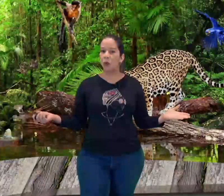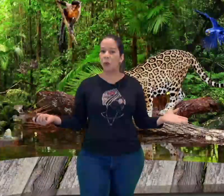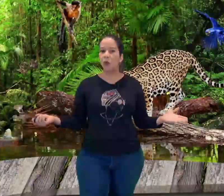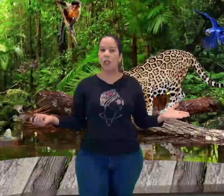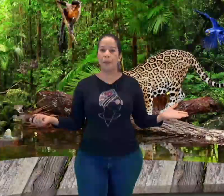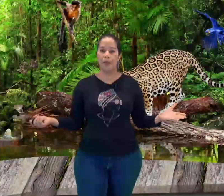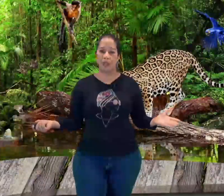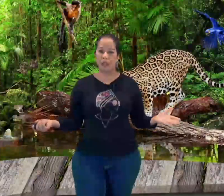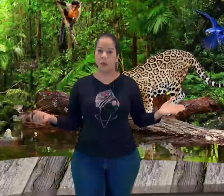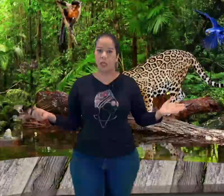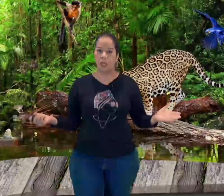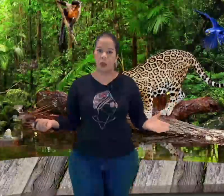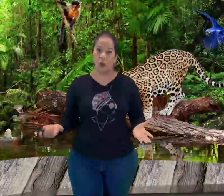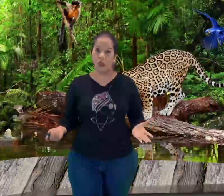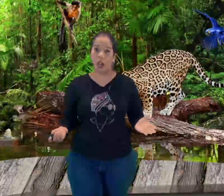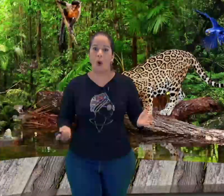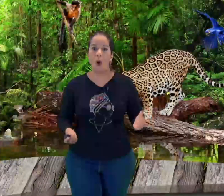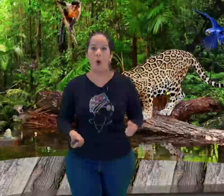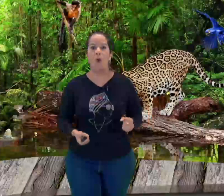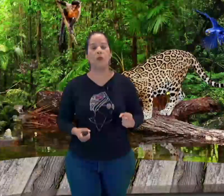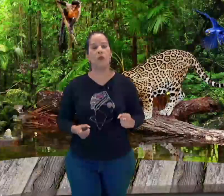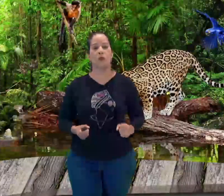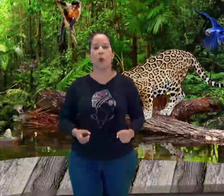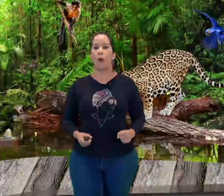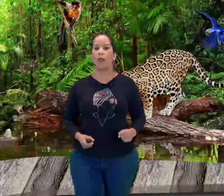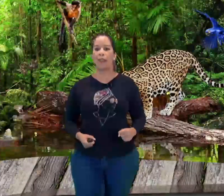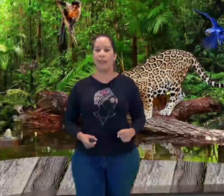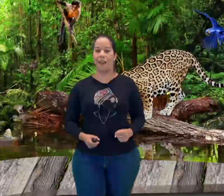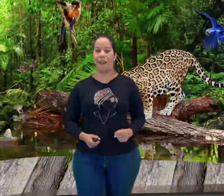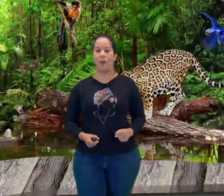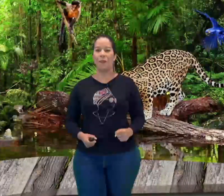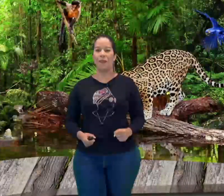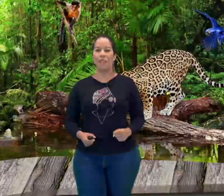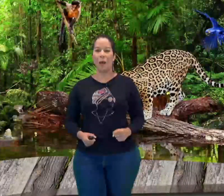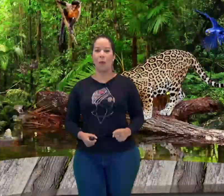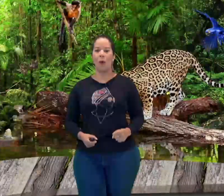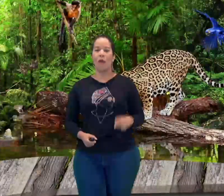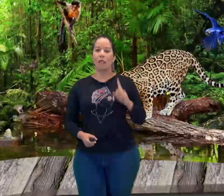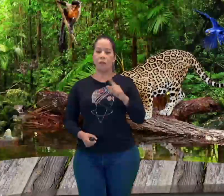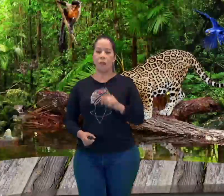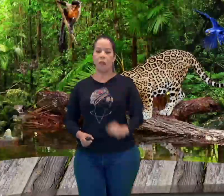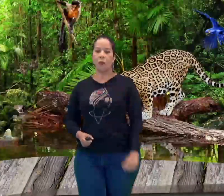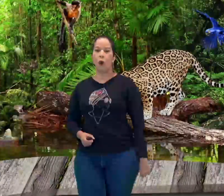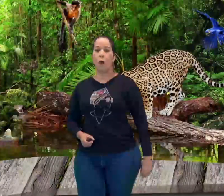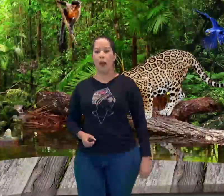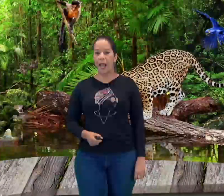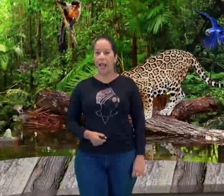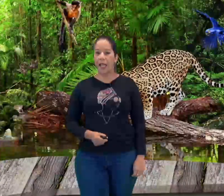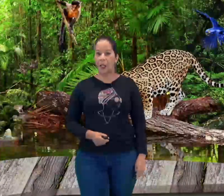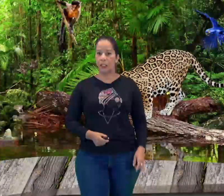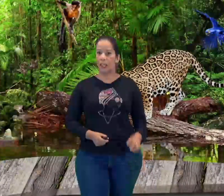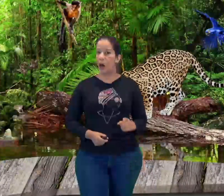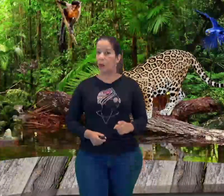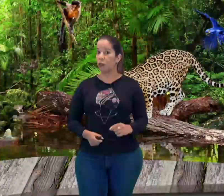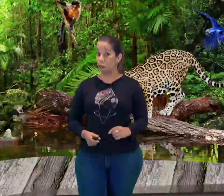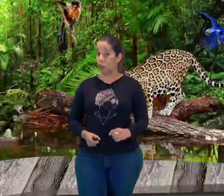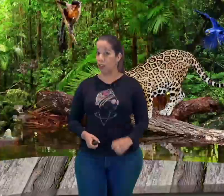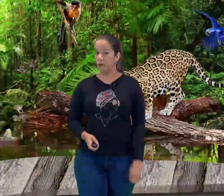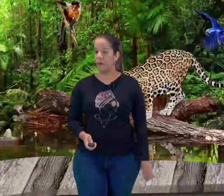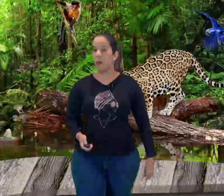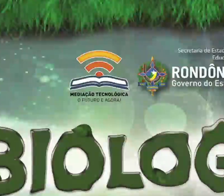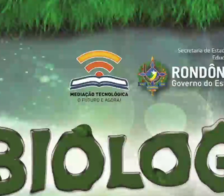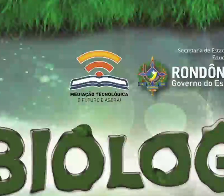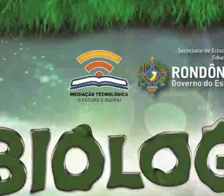vocês, alunos da Mediação Tecnológica Rondônia, tá bom? Então vamos ver qual é a nossa aula de